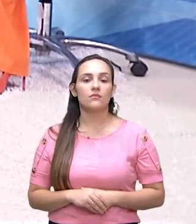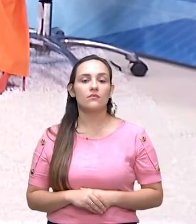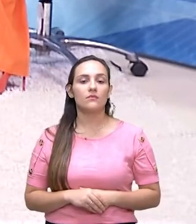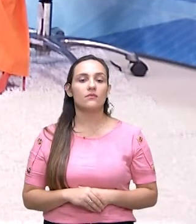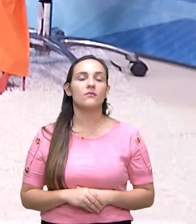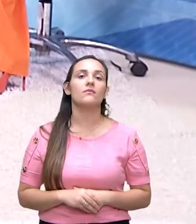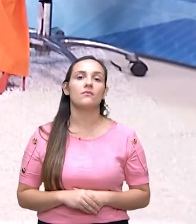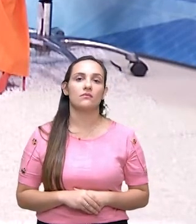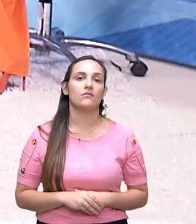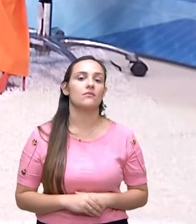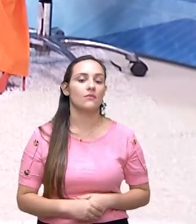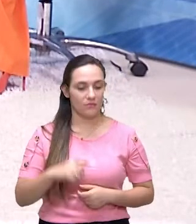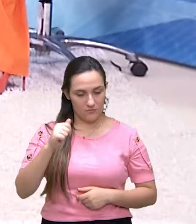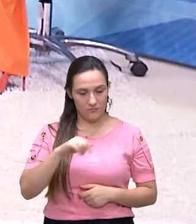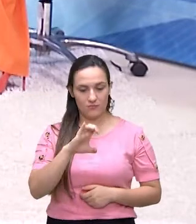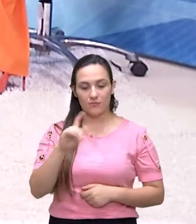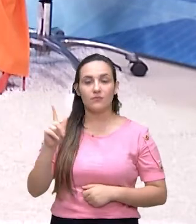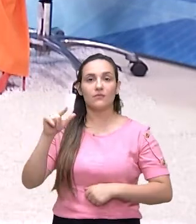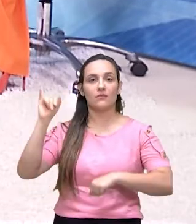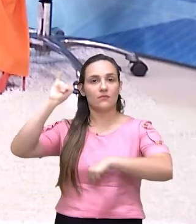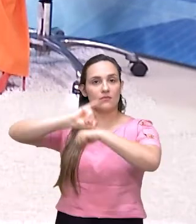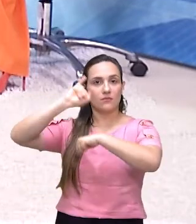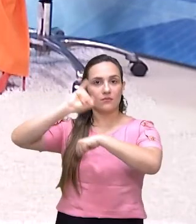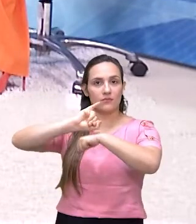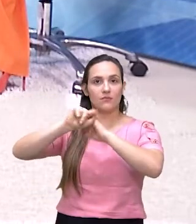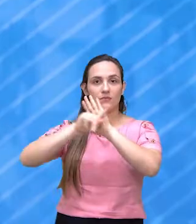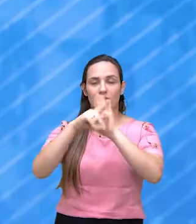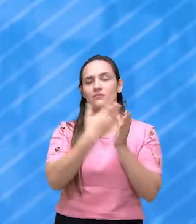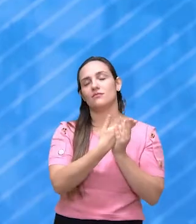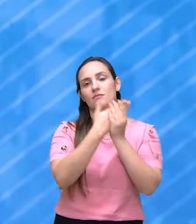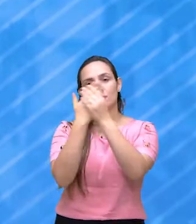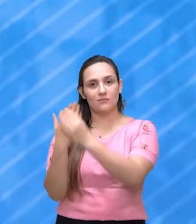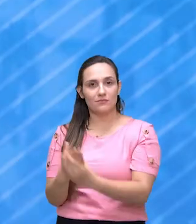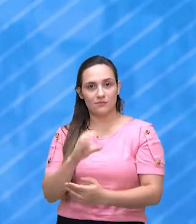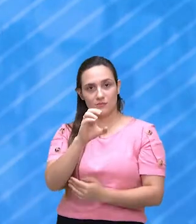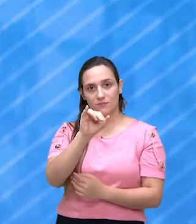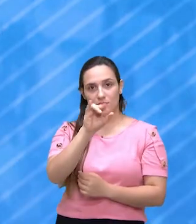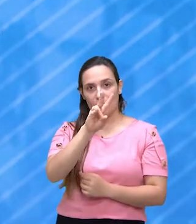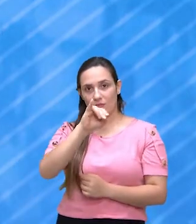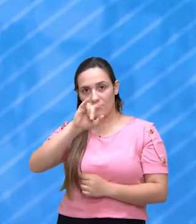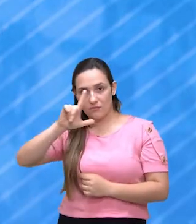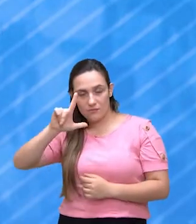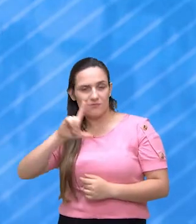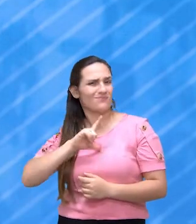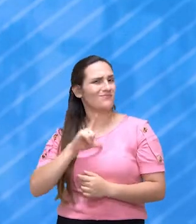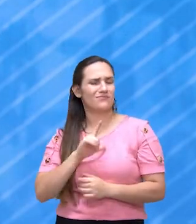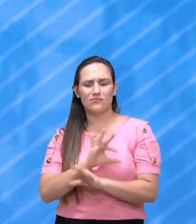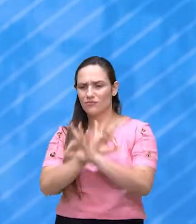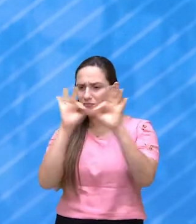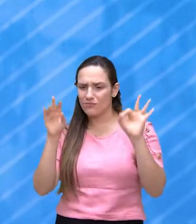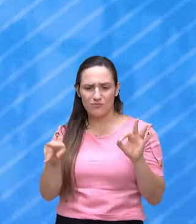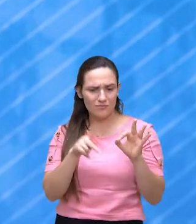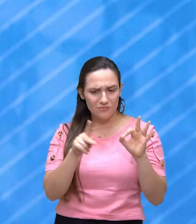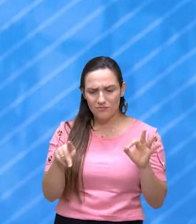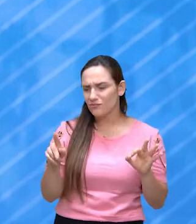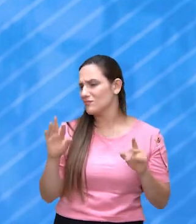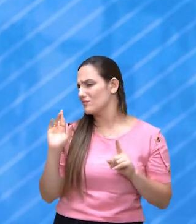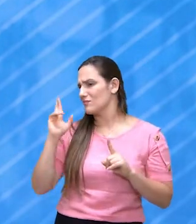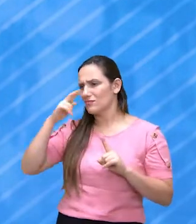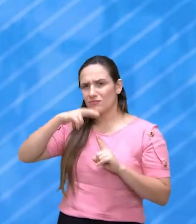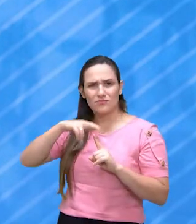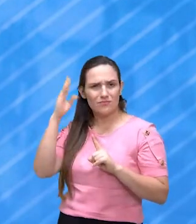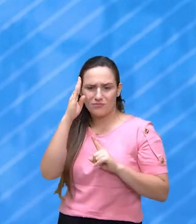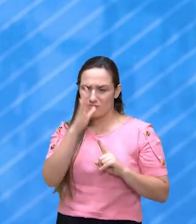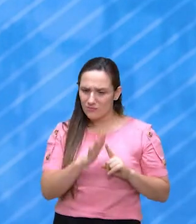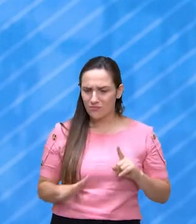na Campo Grande né no caso a capital brasileira do processo civil teremos grandes professores